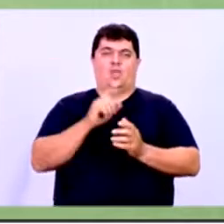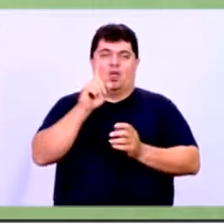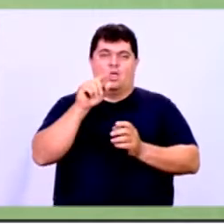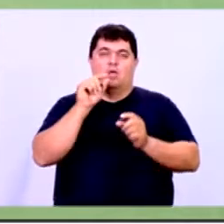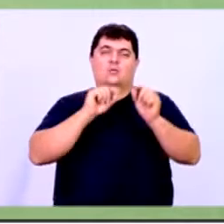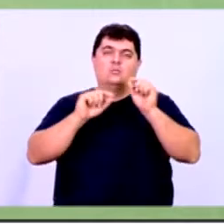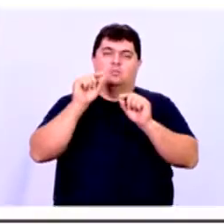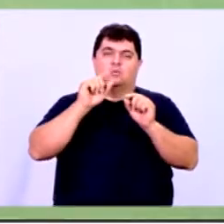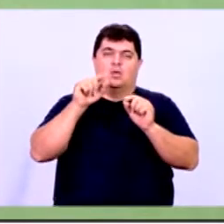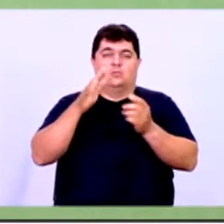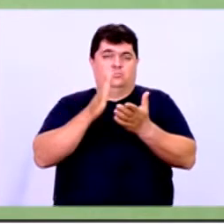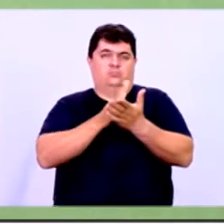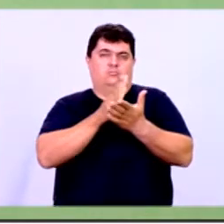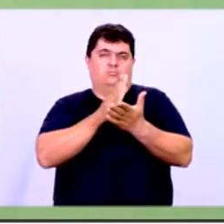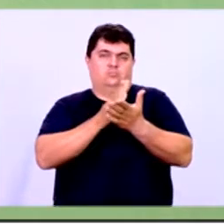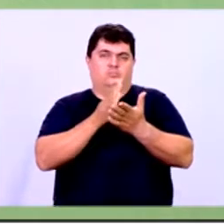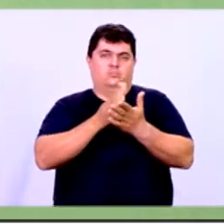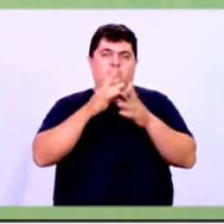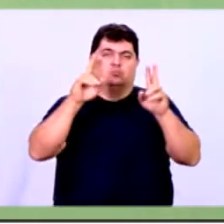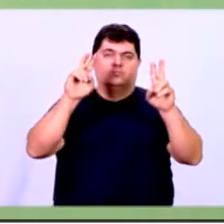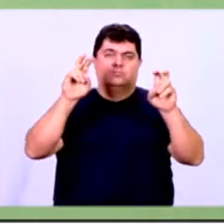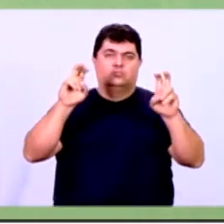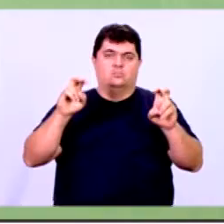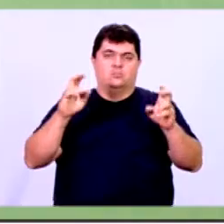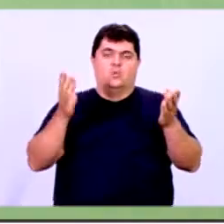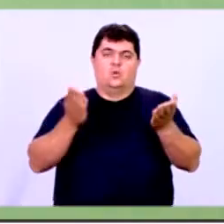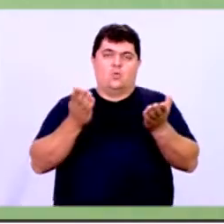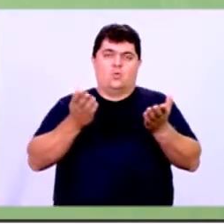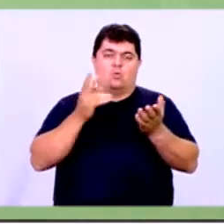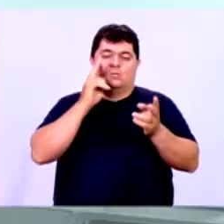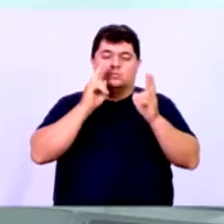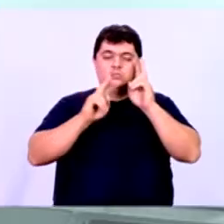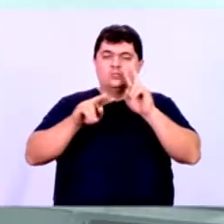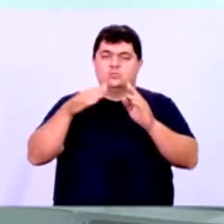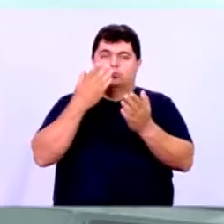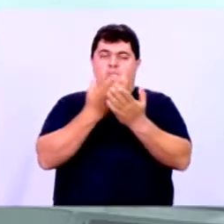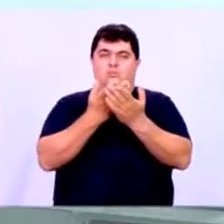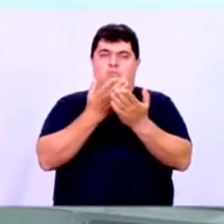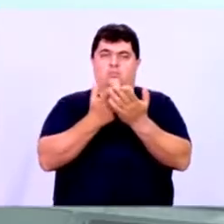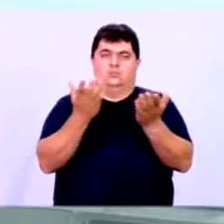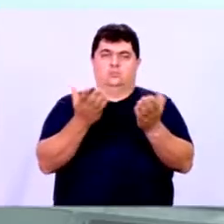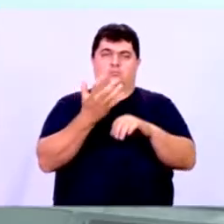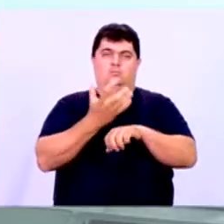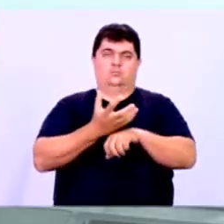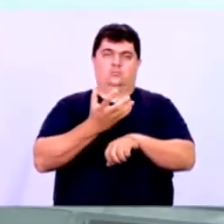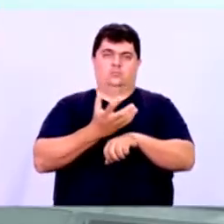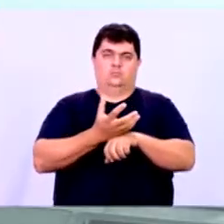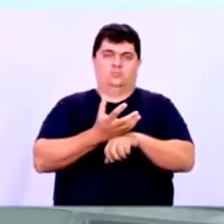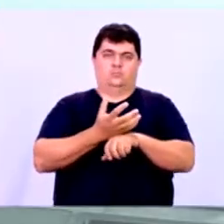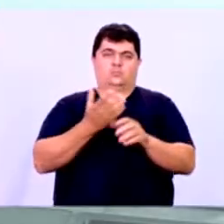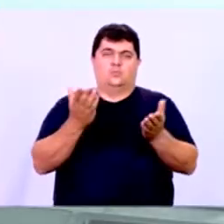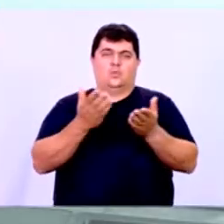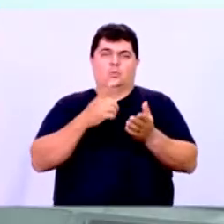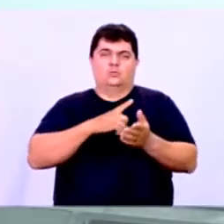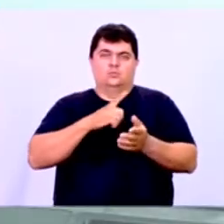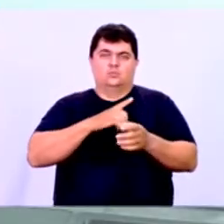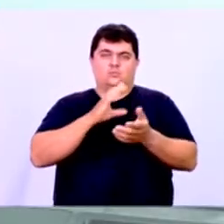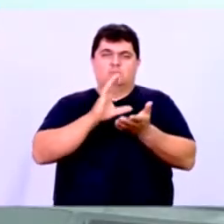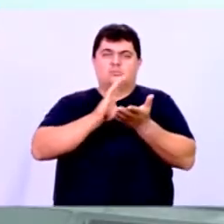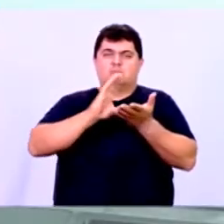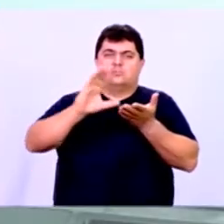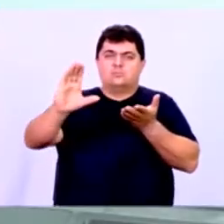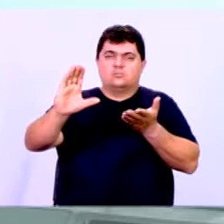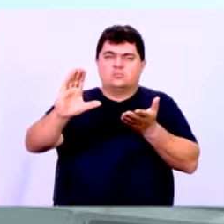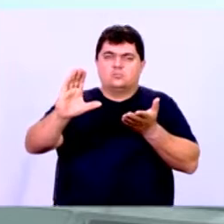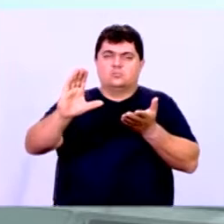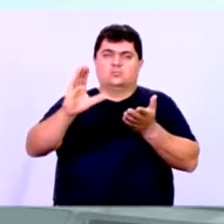são alguns temas que nós iremos estudar nessa disciplina. Nós temos o caderno da disciplina